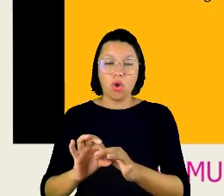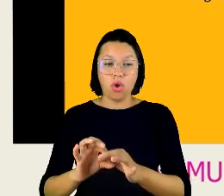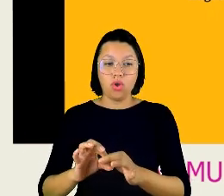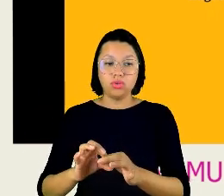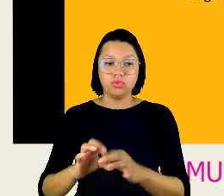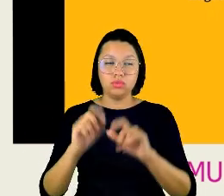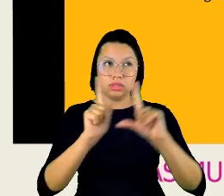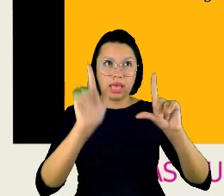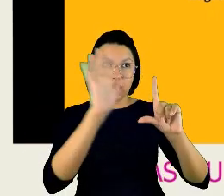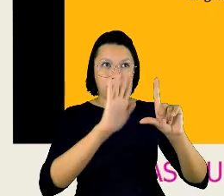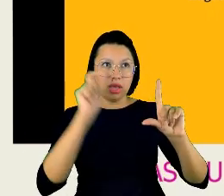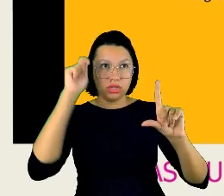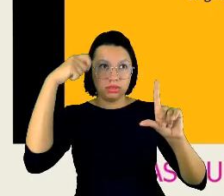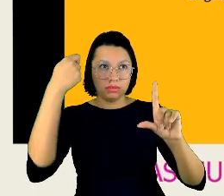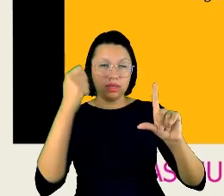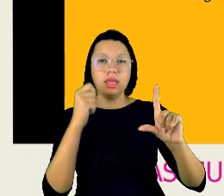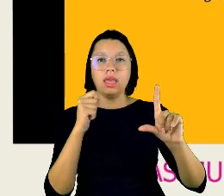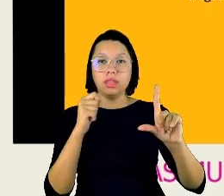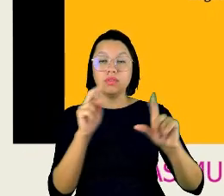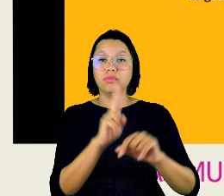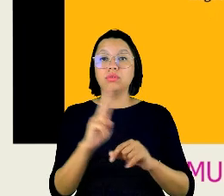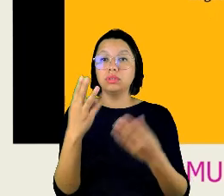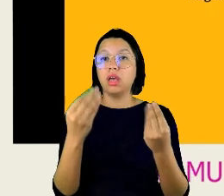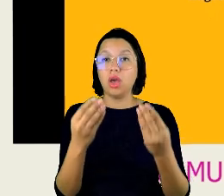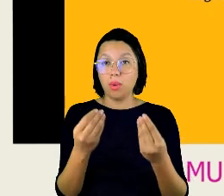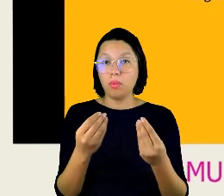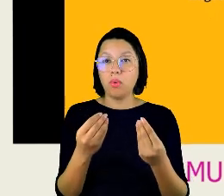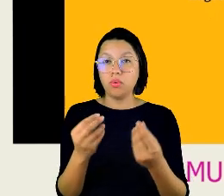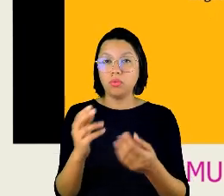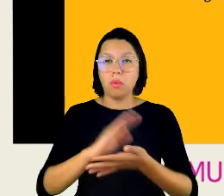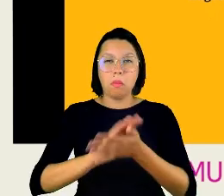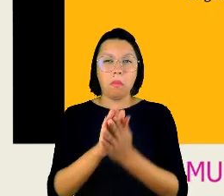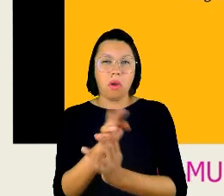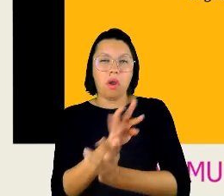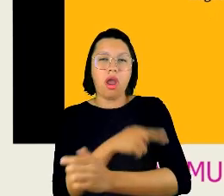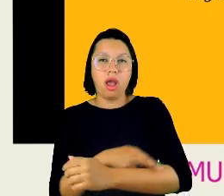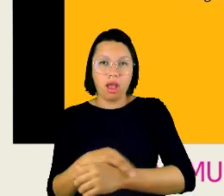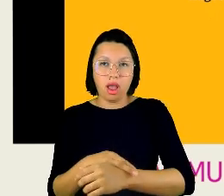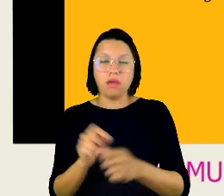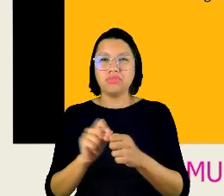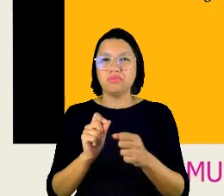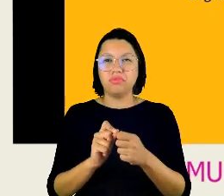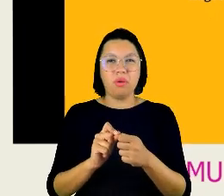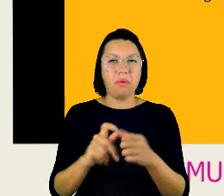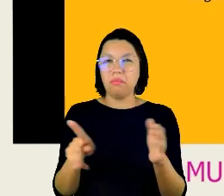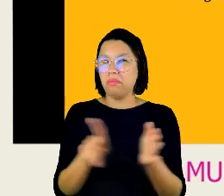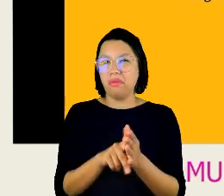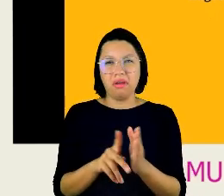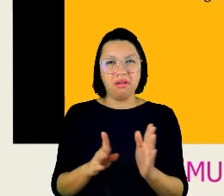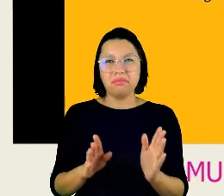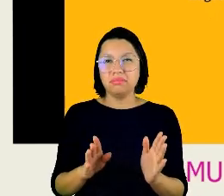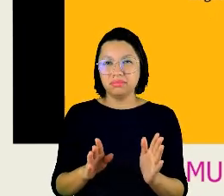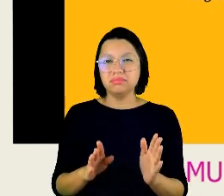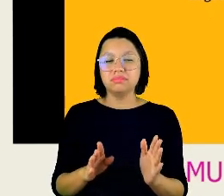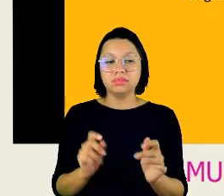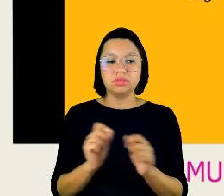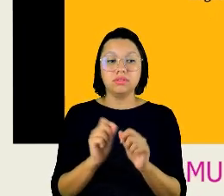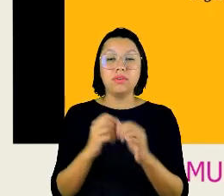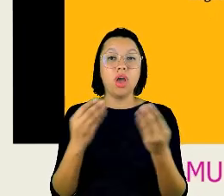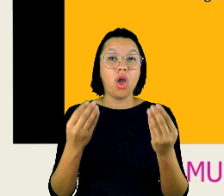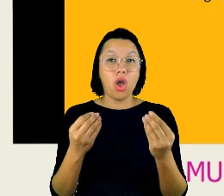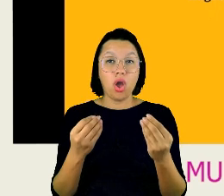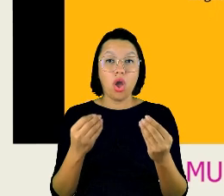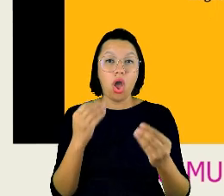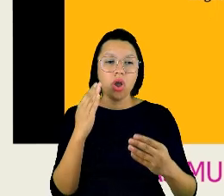usada em questões sanitaristas, racistas, enfim, de forma imprópria, e que restringiu